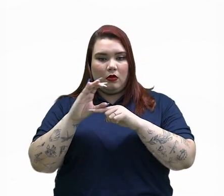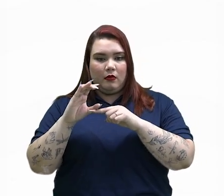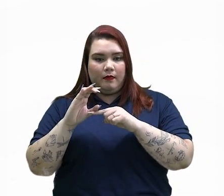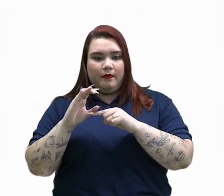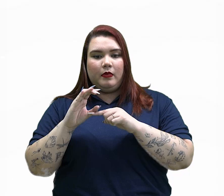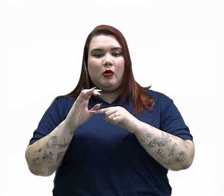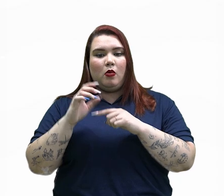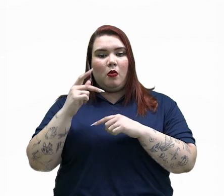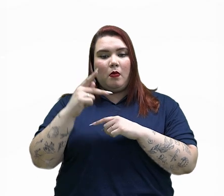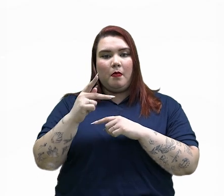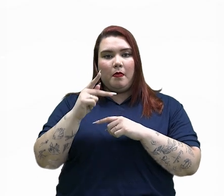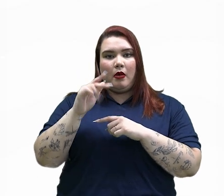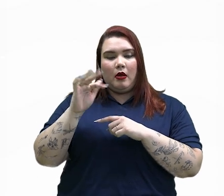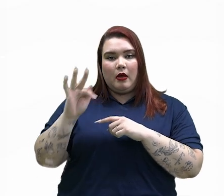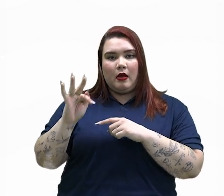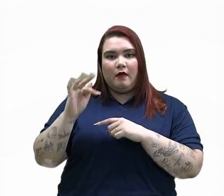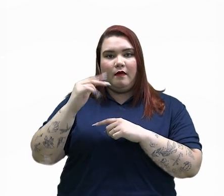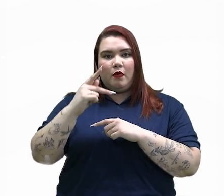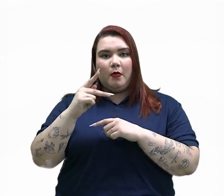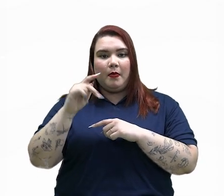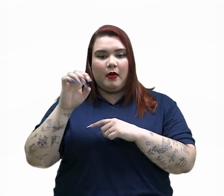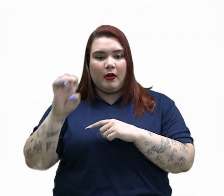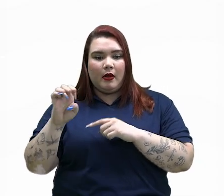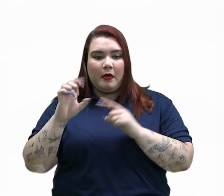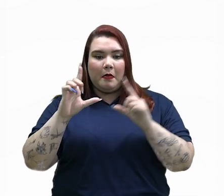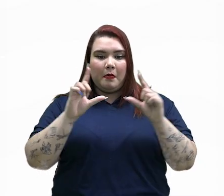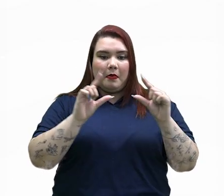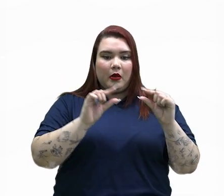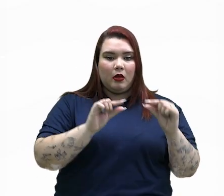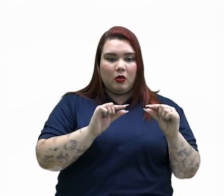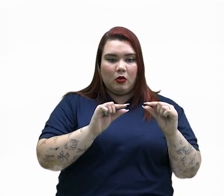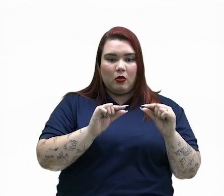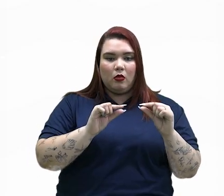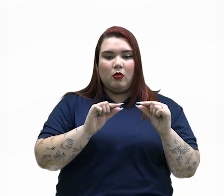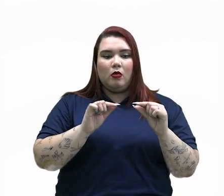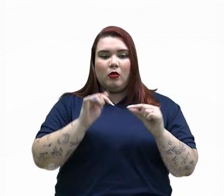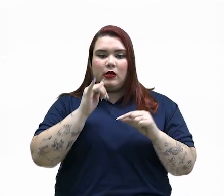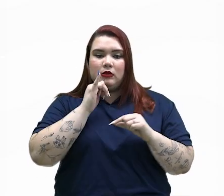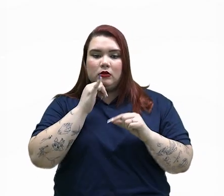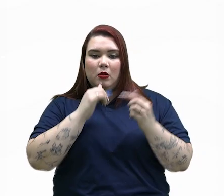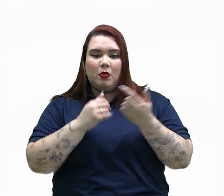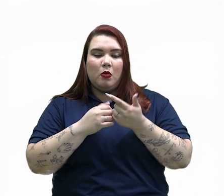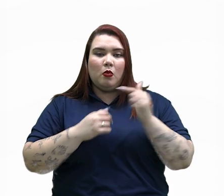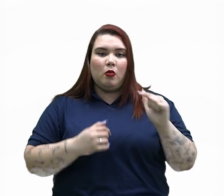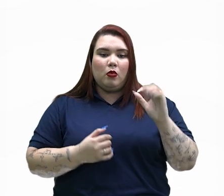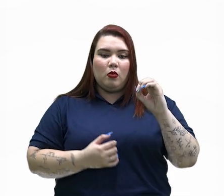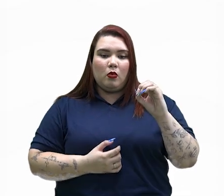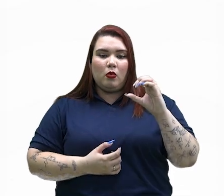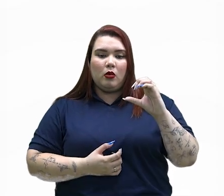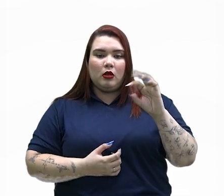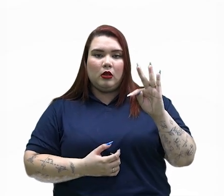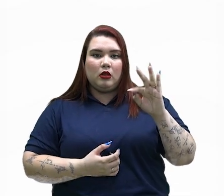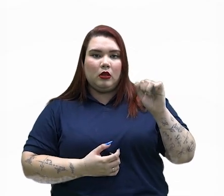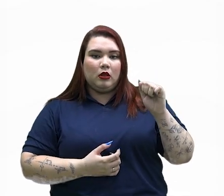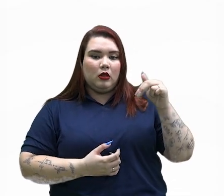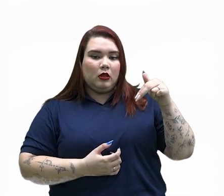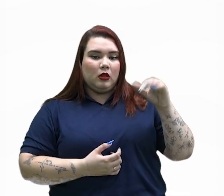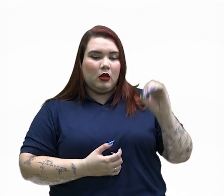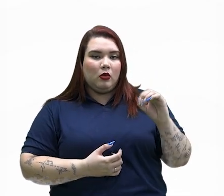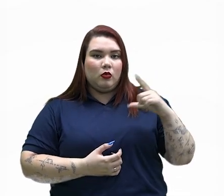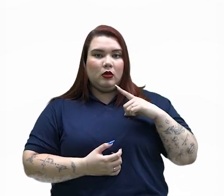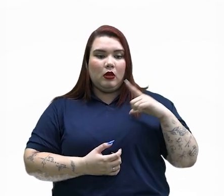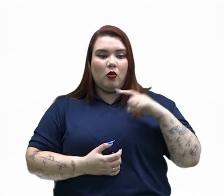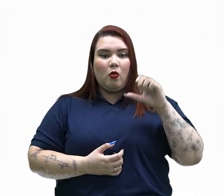seu ponto de fusão e de ebulição é menor do que o octano, por exemplo, né, que tem 8 carbonos, tá?